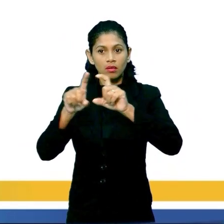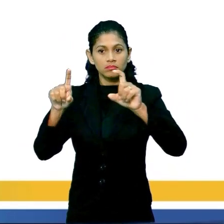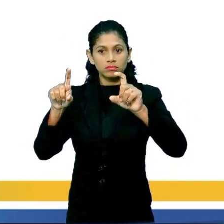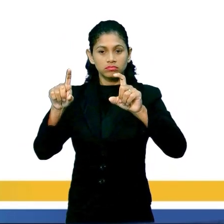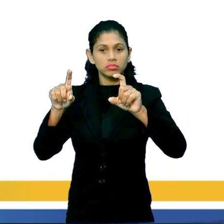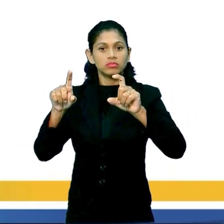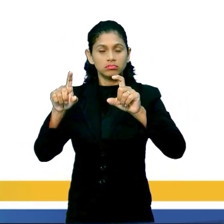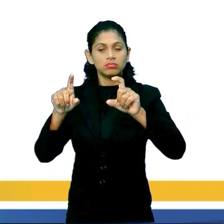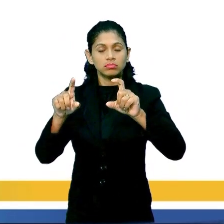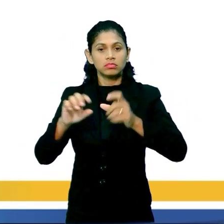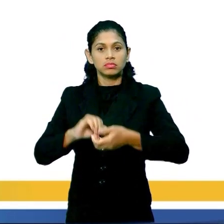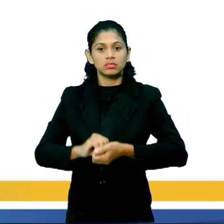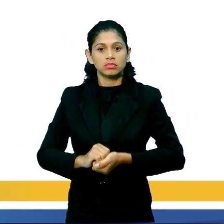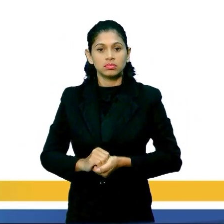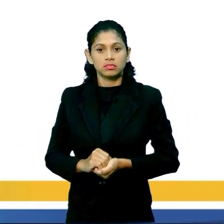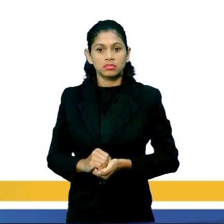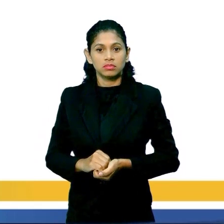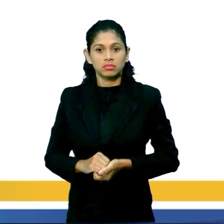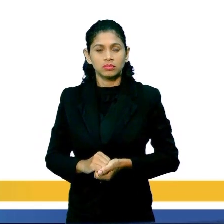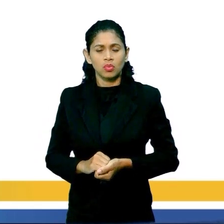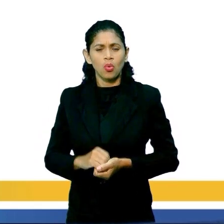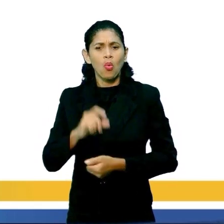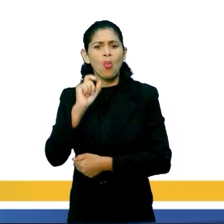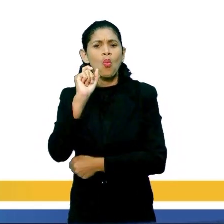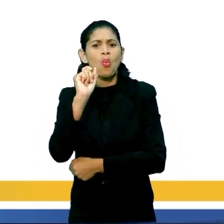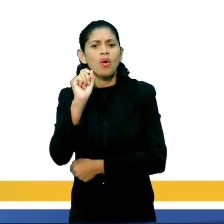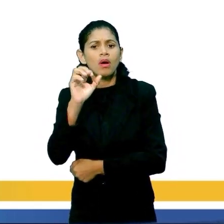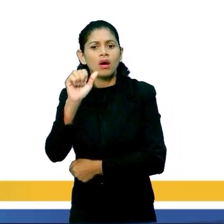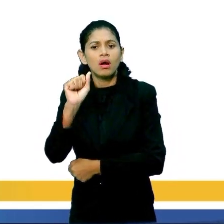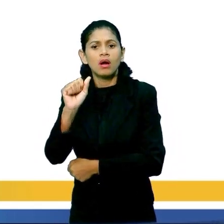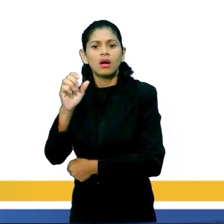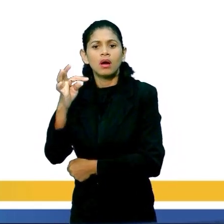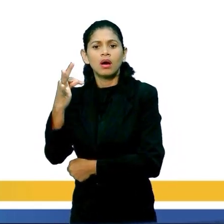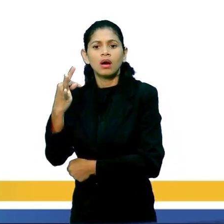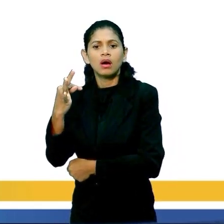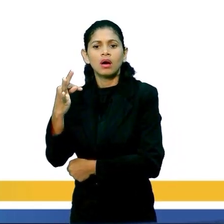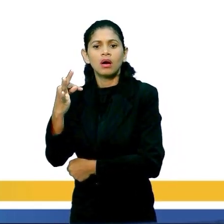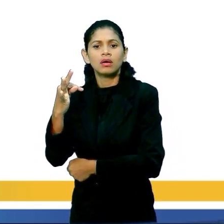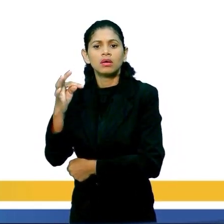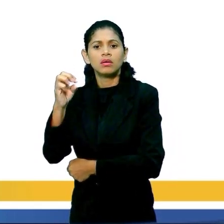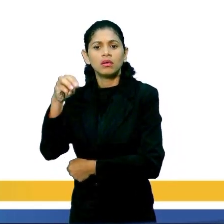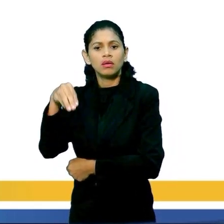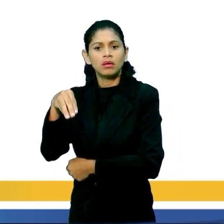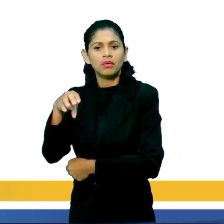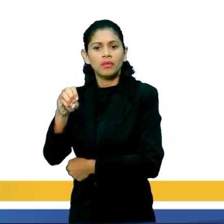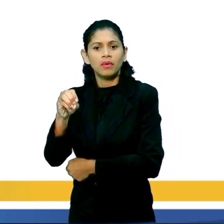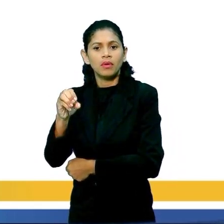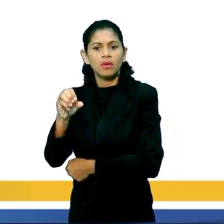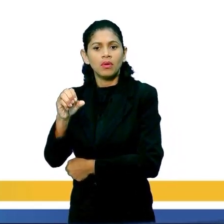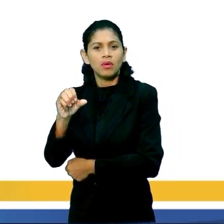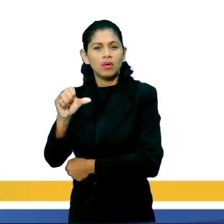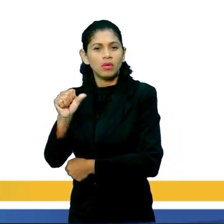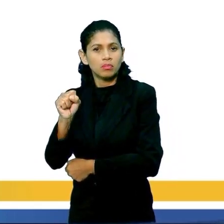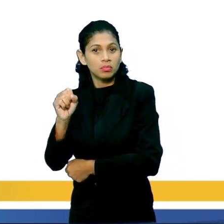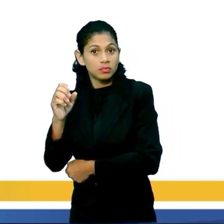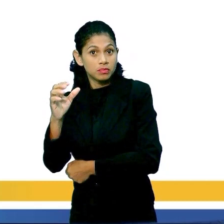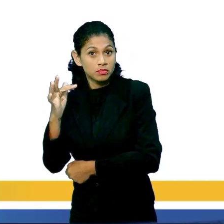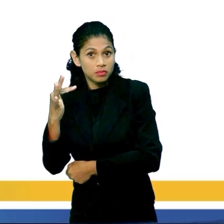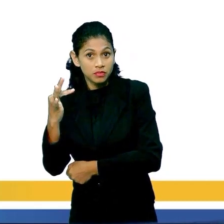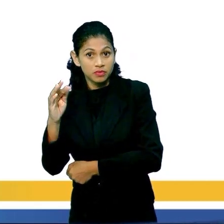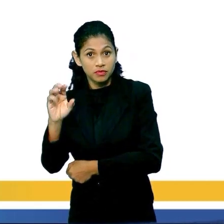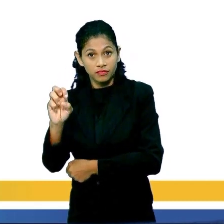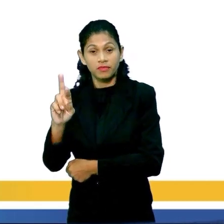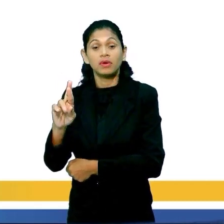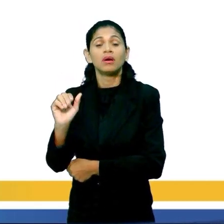atmosfera Professor dali eu só sei que que é atmosfera né que o professor de biologia ensinava lá professor de ciência tinha aquelas camadas estratosfera mesosfera não sei das